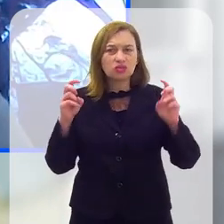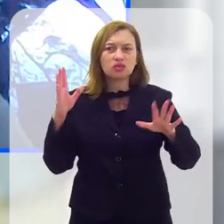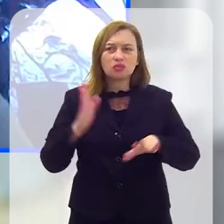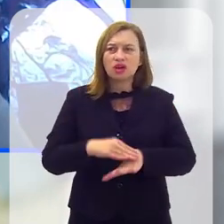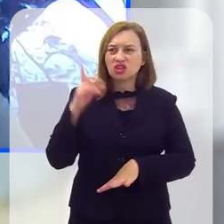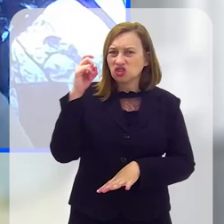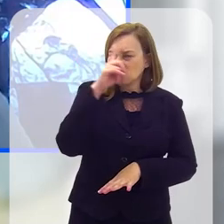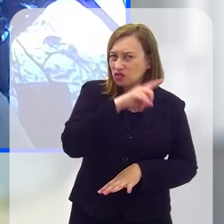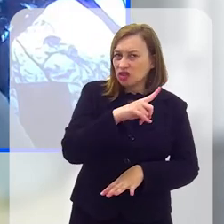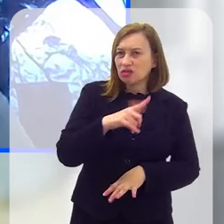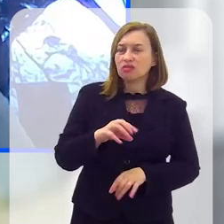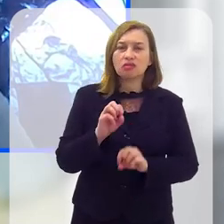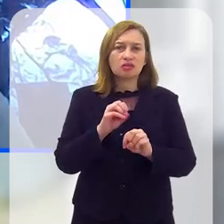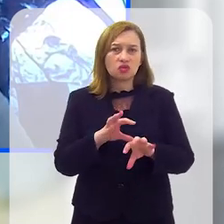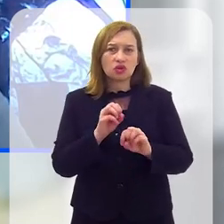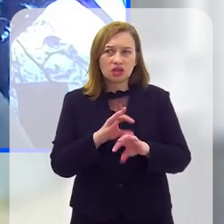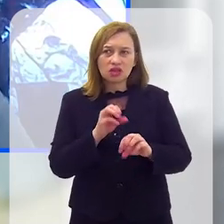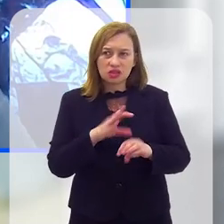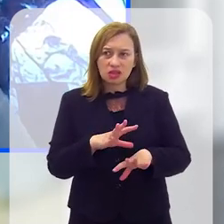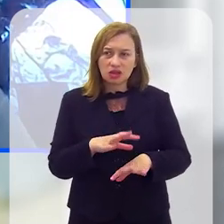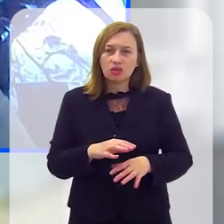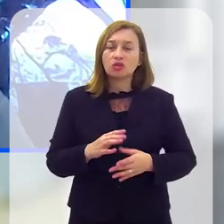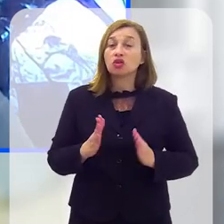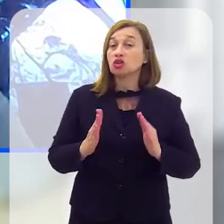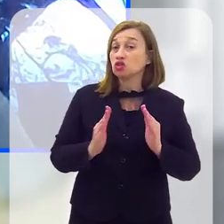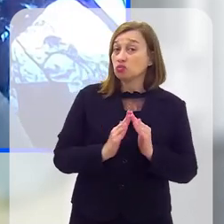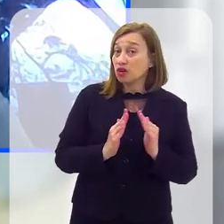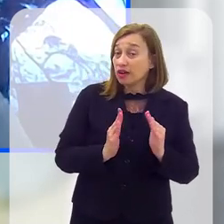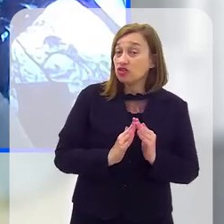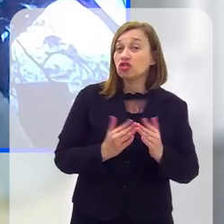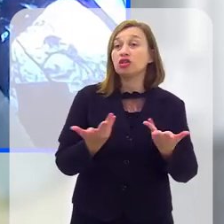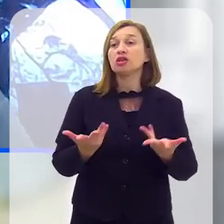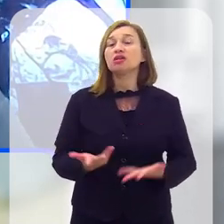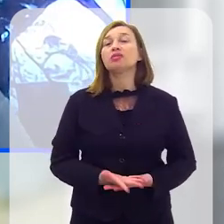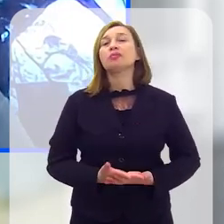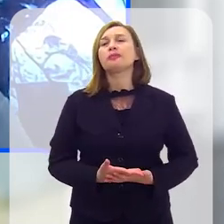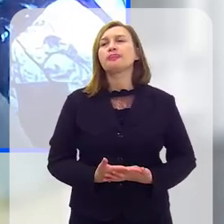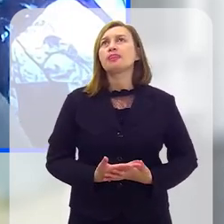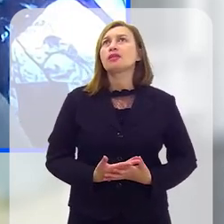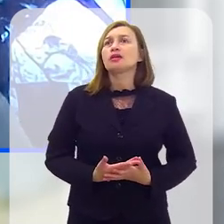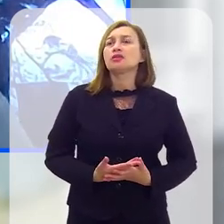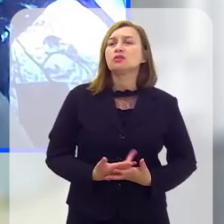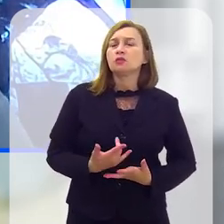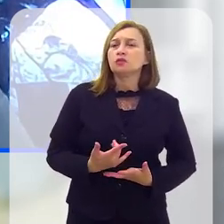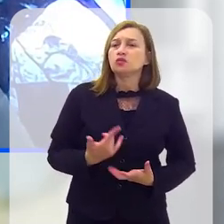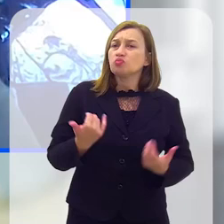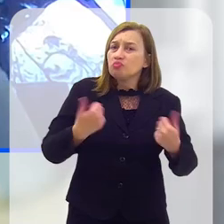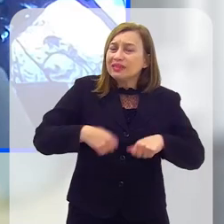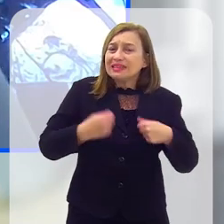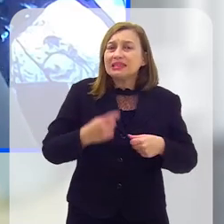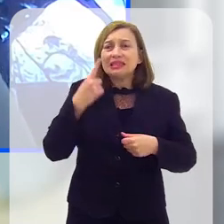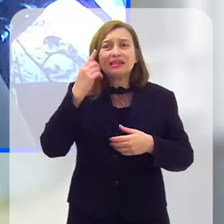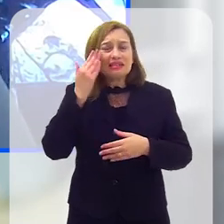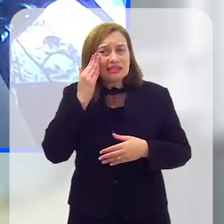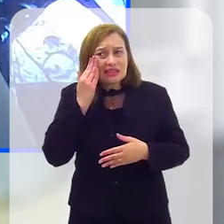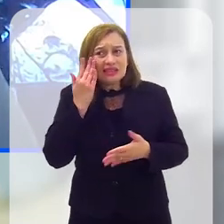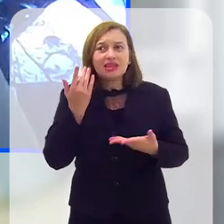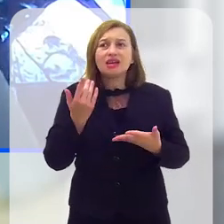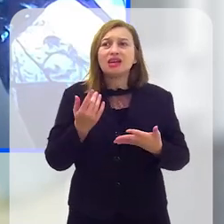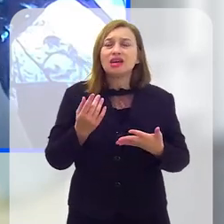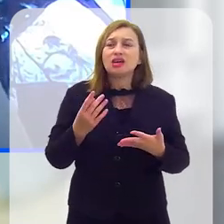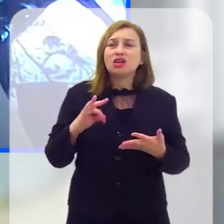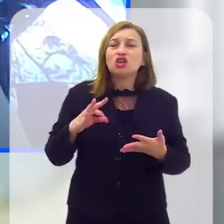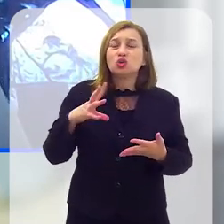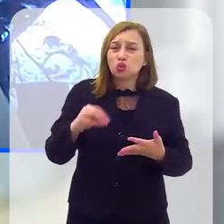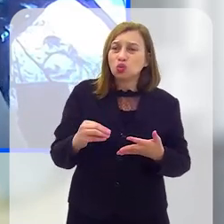complexas possíveis, na parte de educação, a parte de habitação, né? E você precisa entender